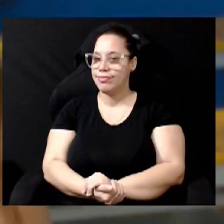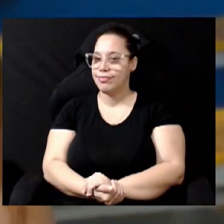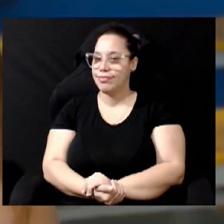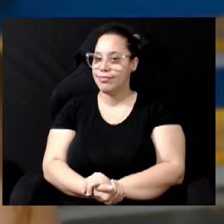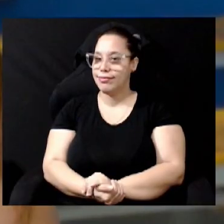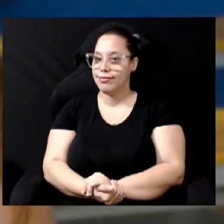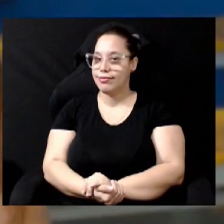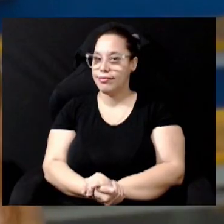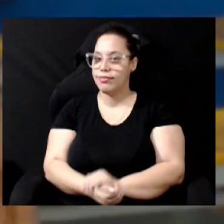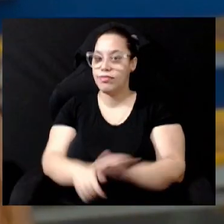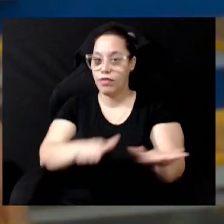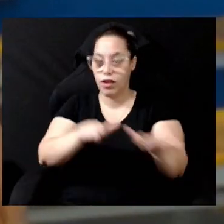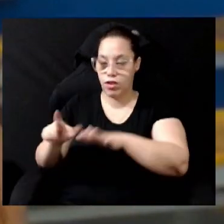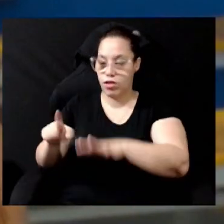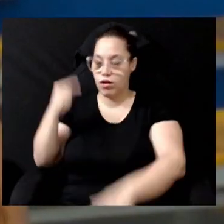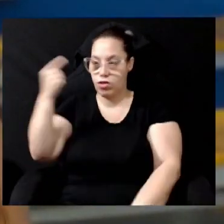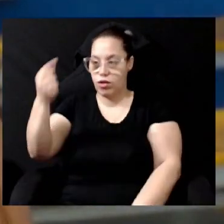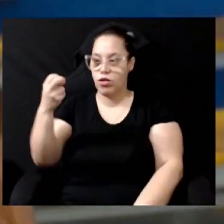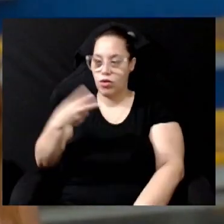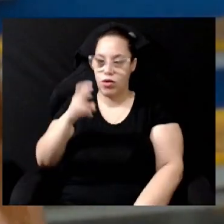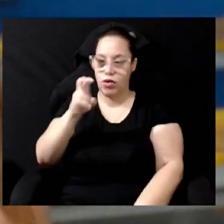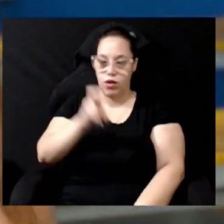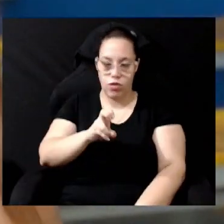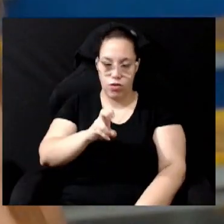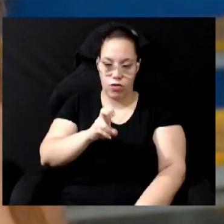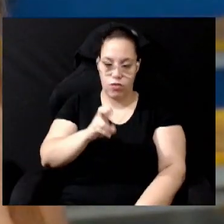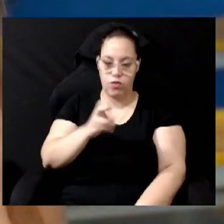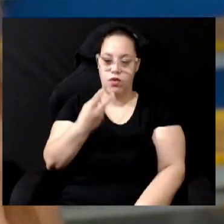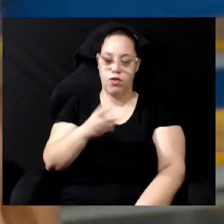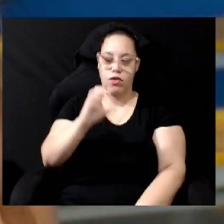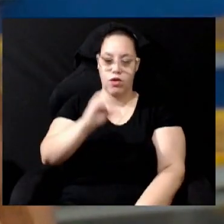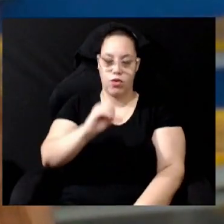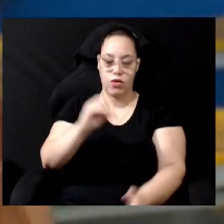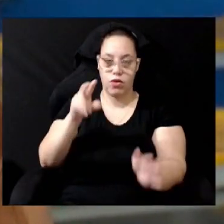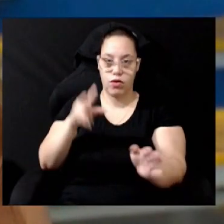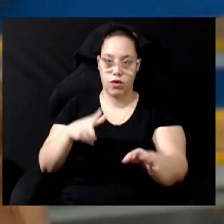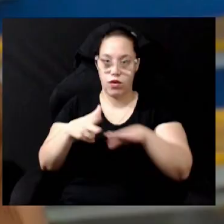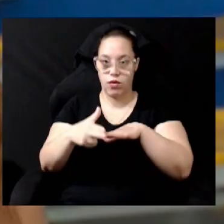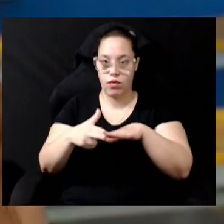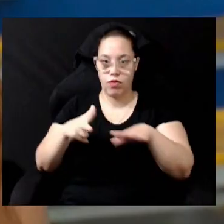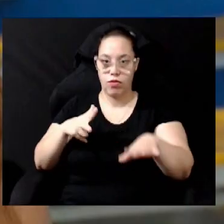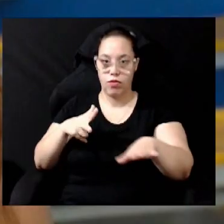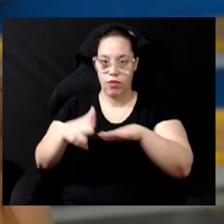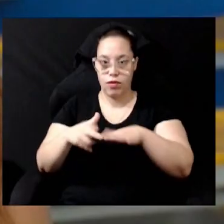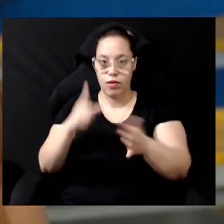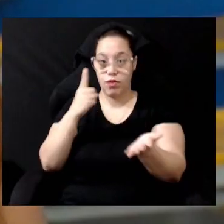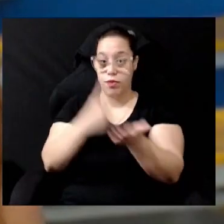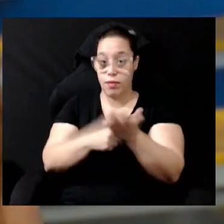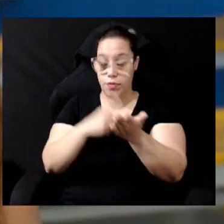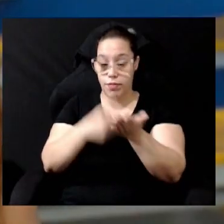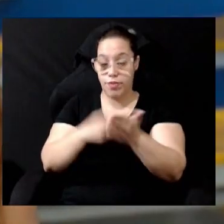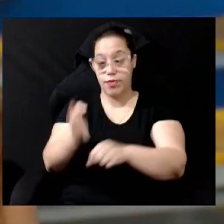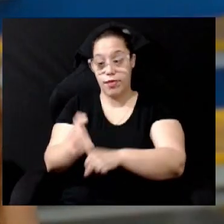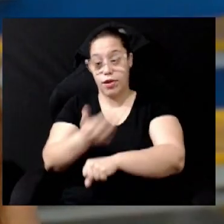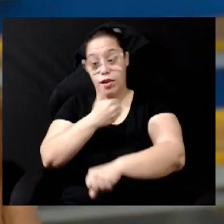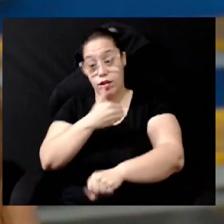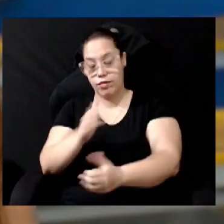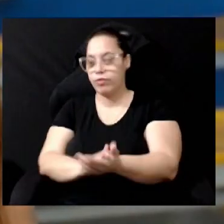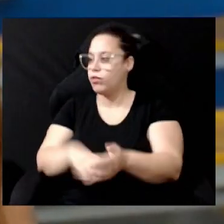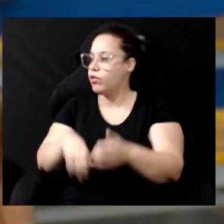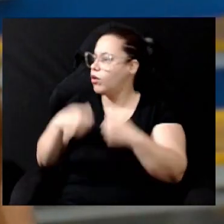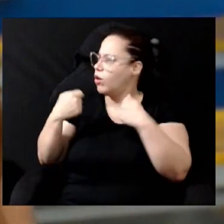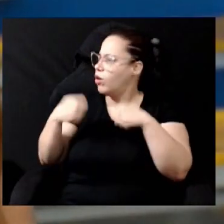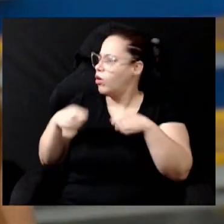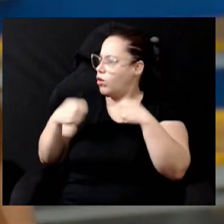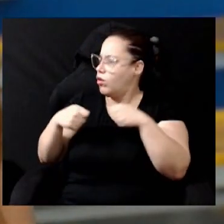semana que vem, de dia 25 a dia 29, realizar essas castrações pré-agendadas. E o que a pessoa precisa, então, para quem